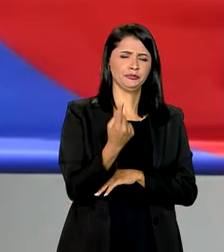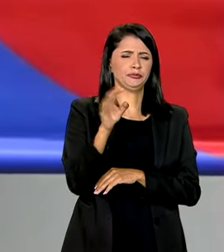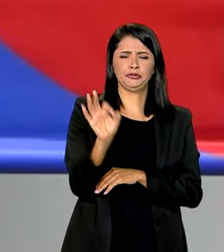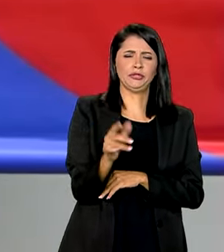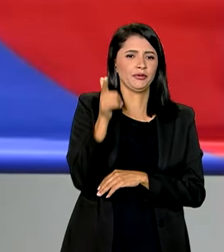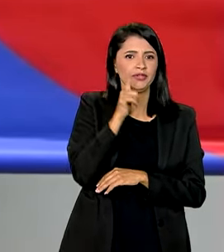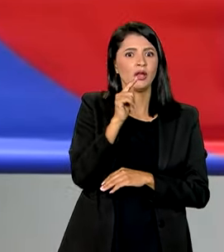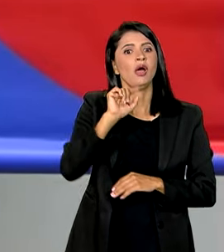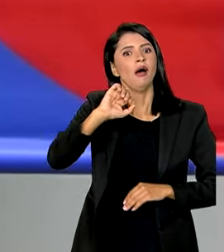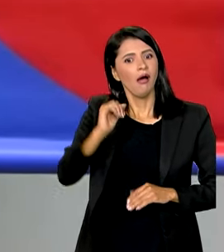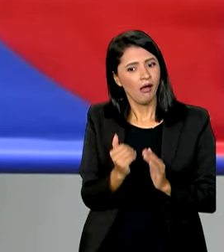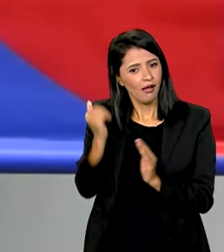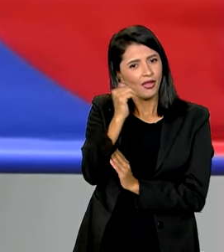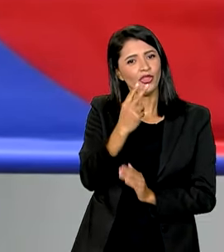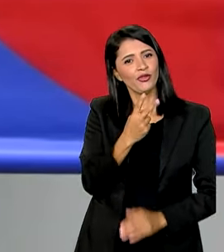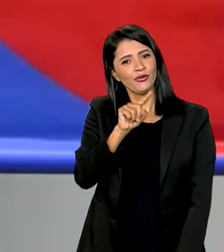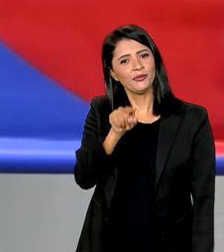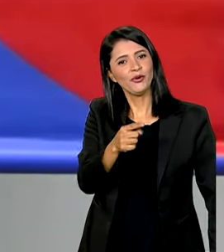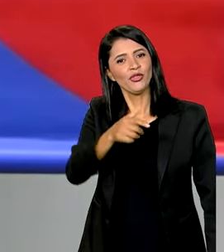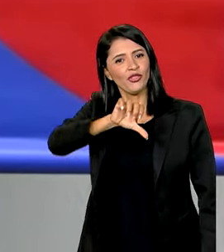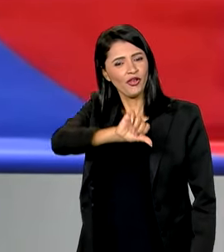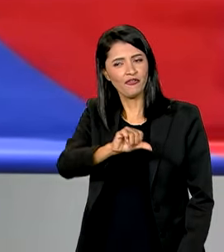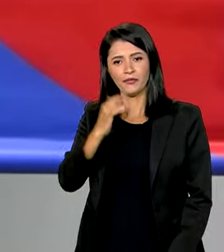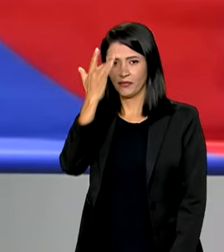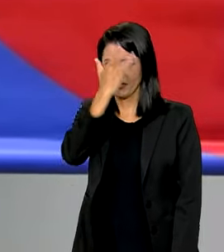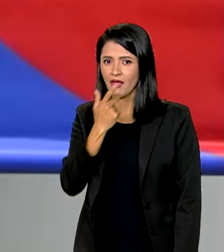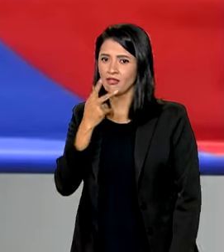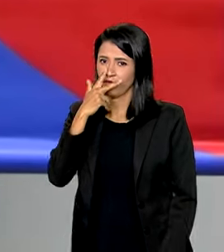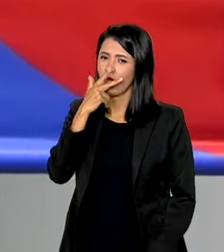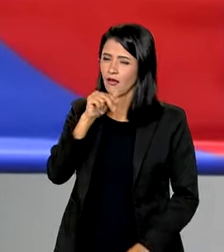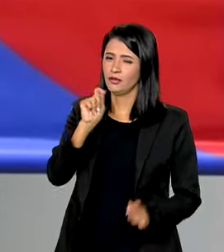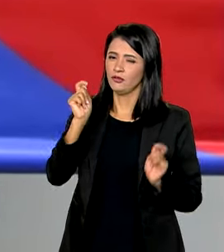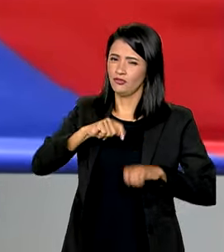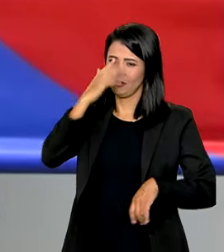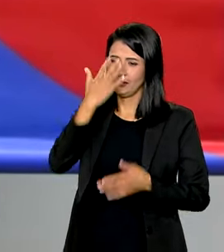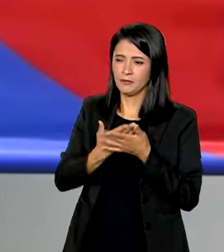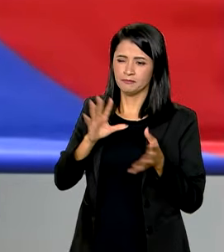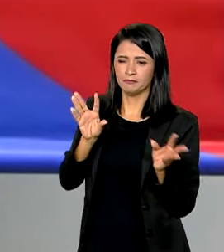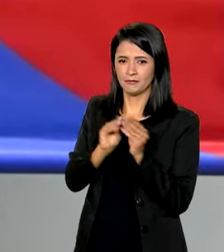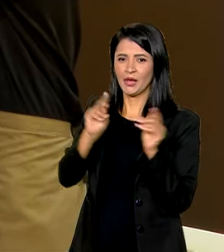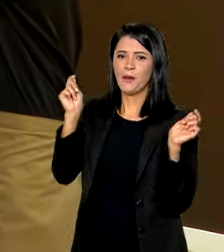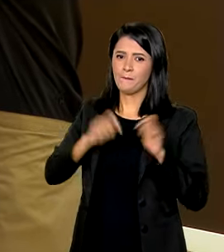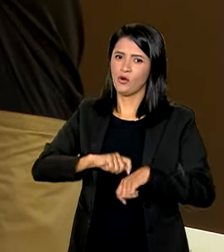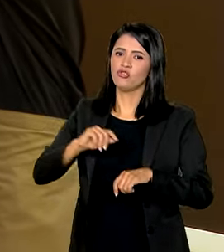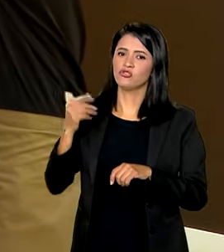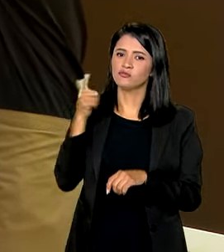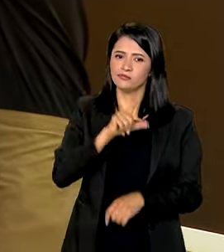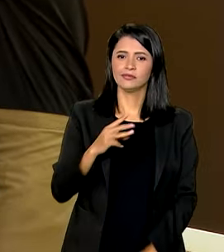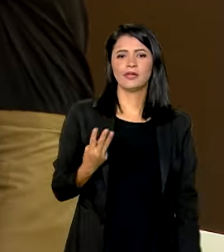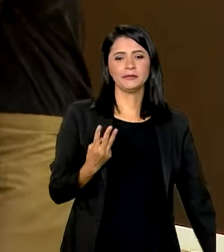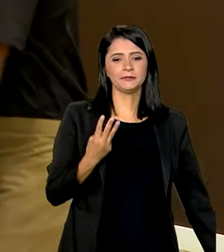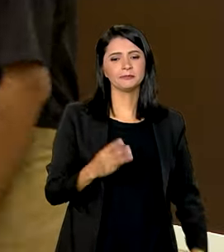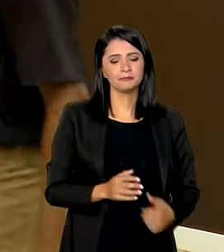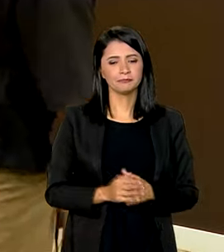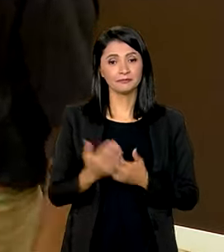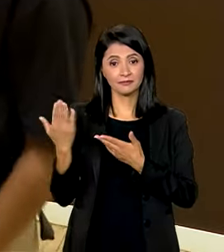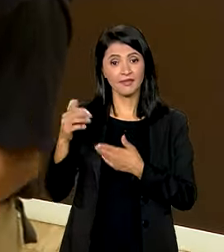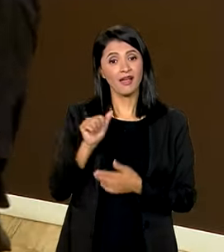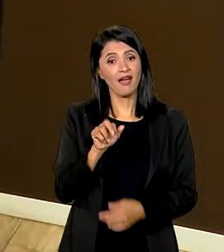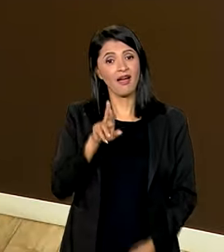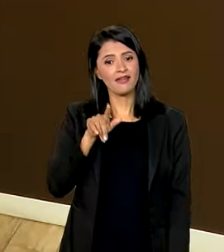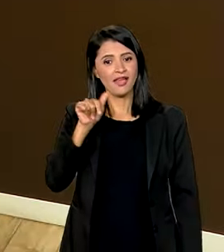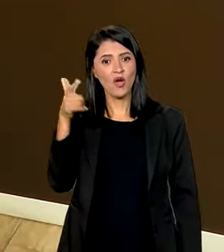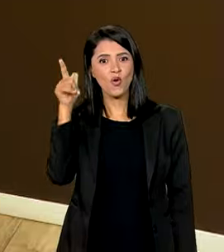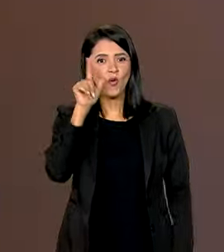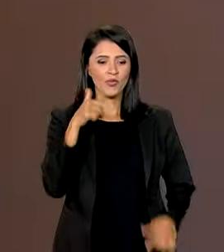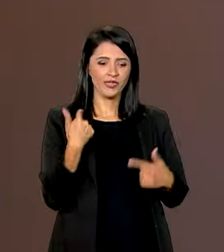cresceu 2,9%, e o Haddad acha que na revisão pode consolidar em 3%. Ariel Vitor conseguiu um emprego